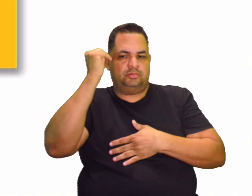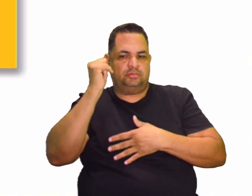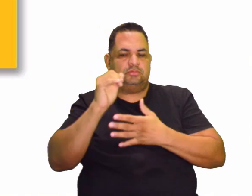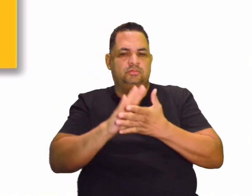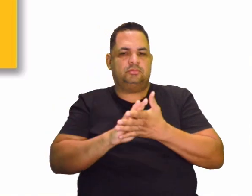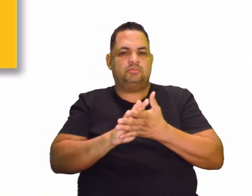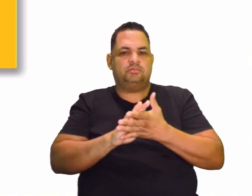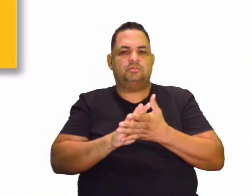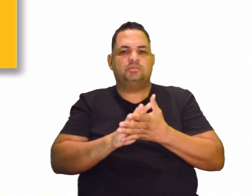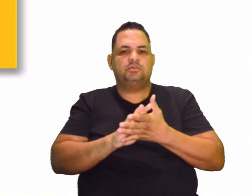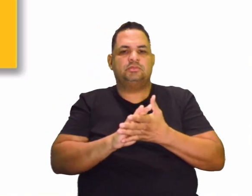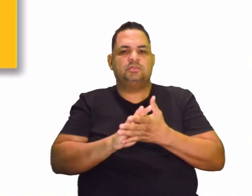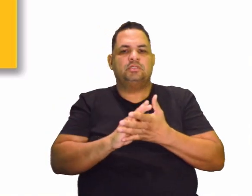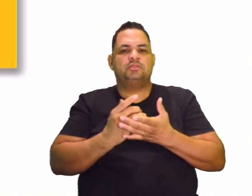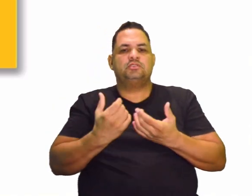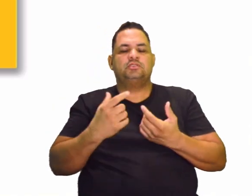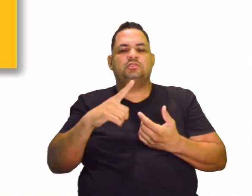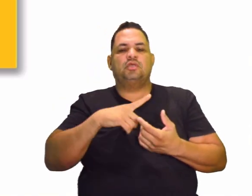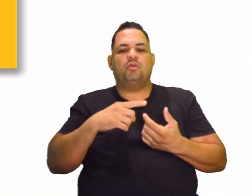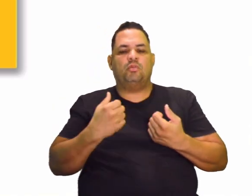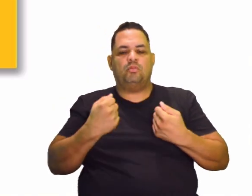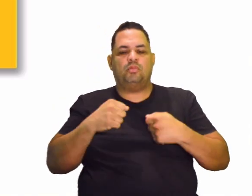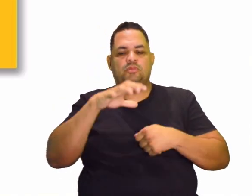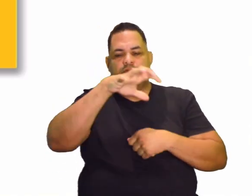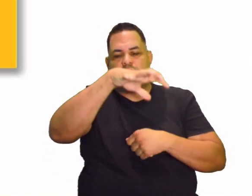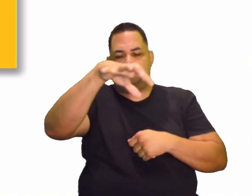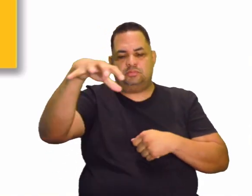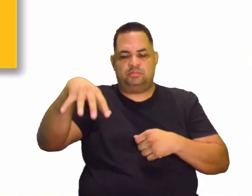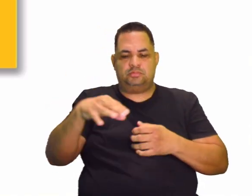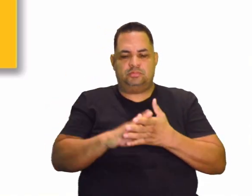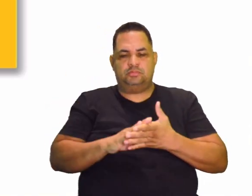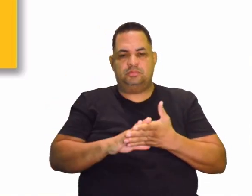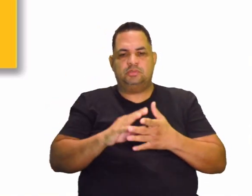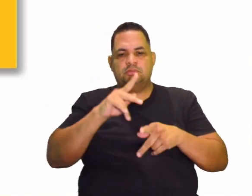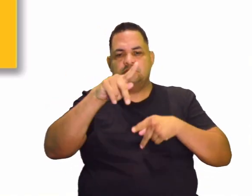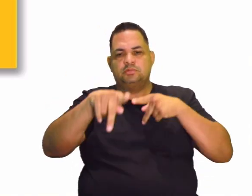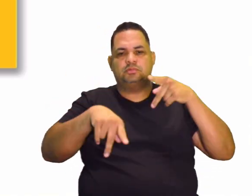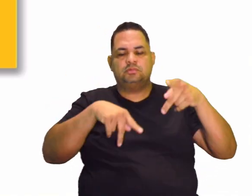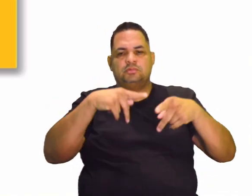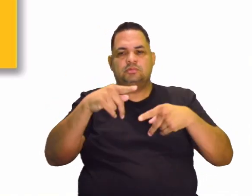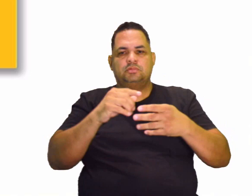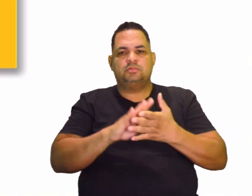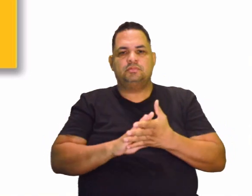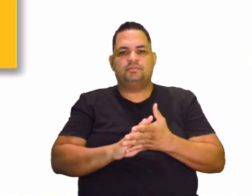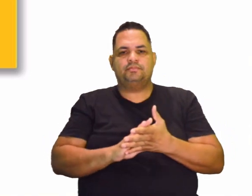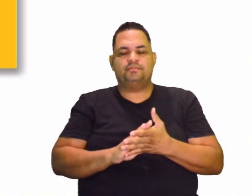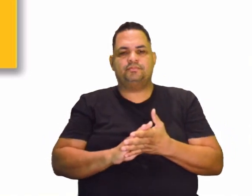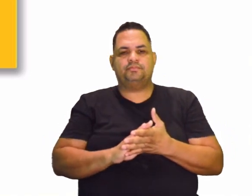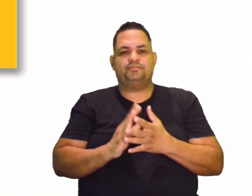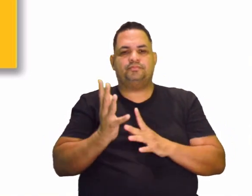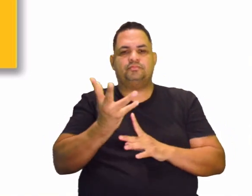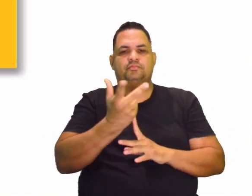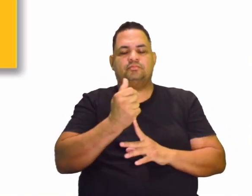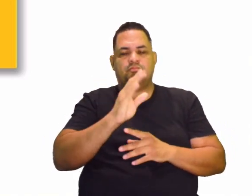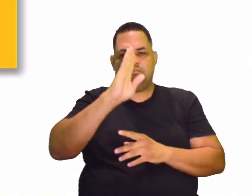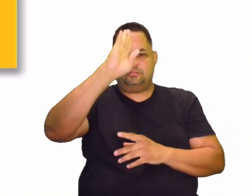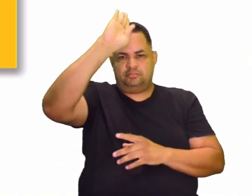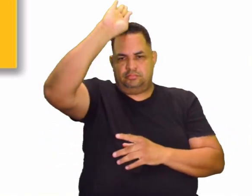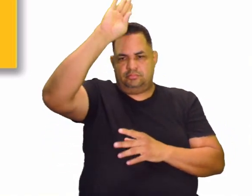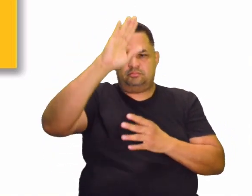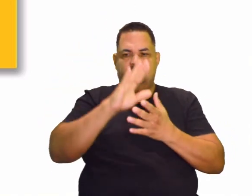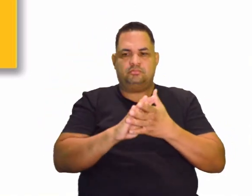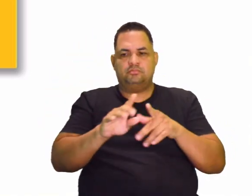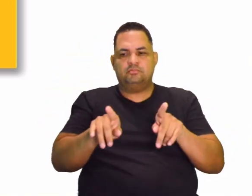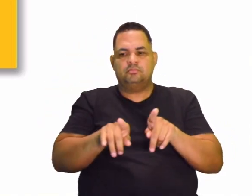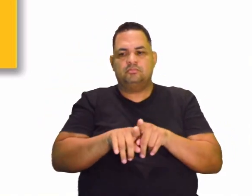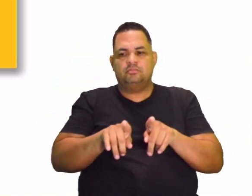sociedades, certo? Então, a arte tornou um exemplo de desenvolvimento artístico para o Ocidente, né? A arte romana, assim como a arte